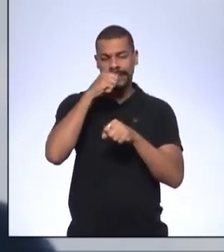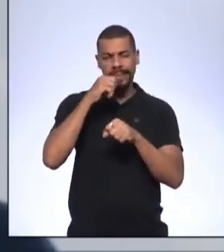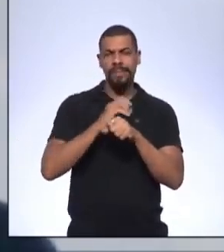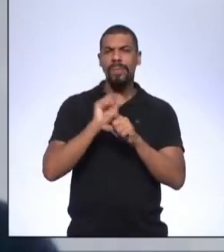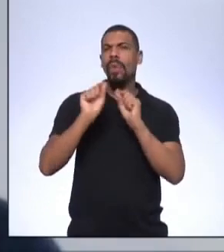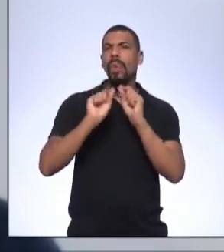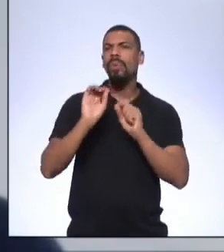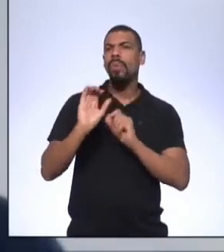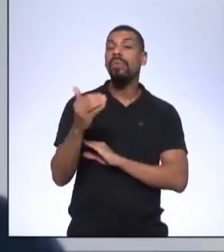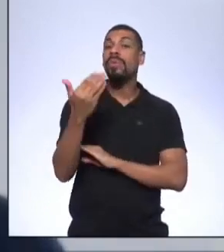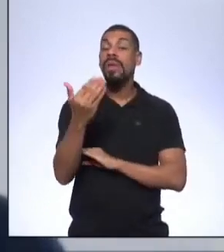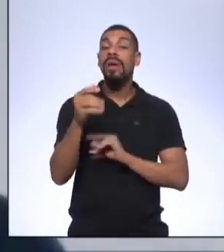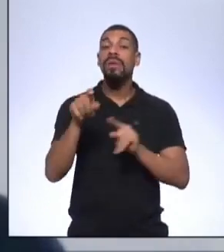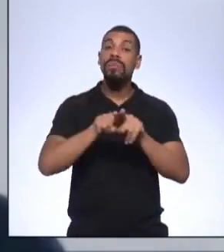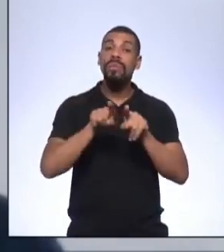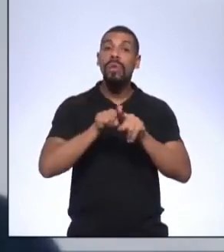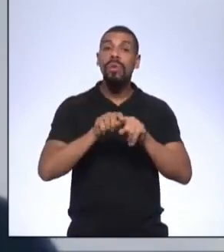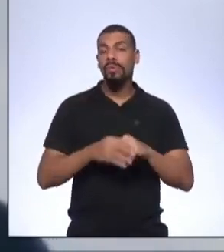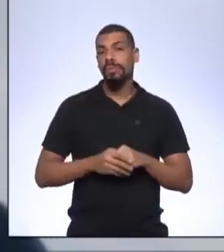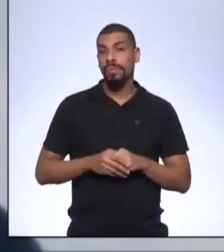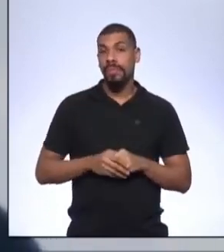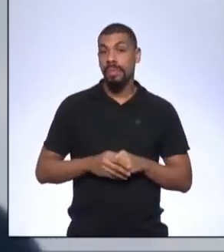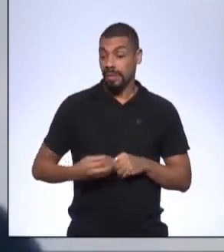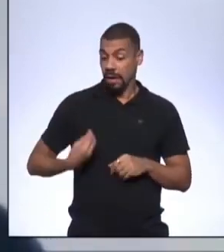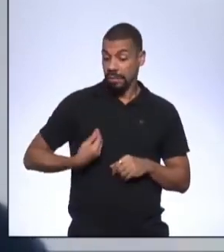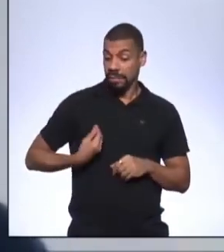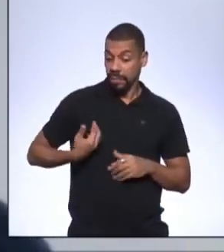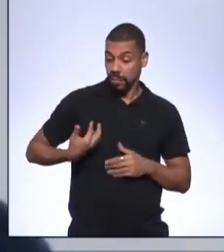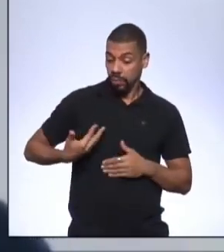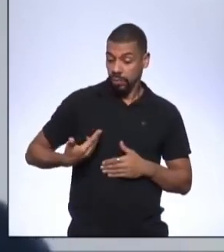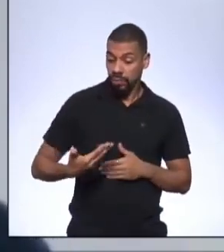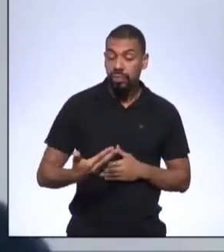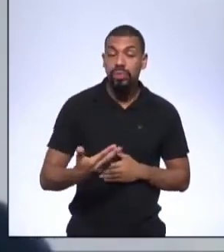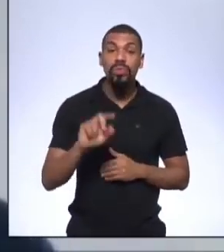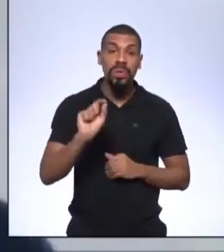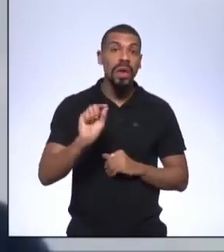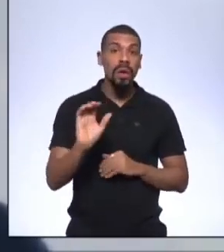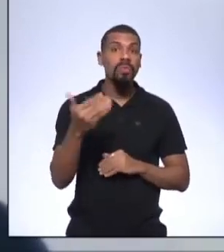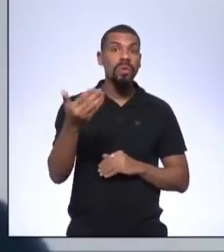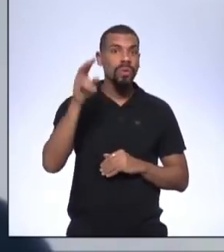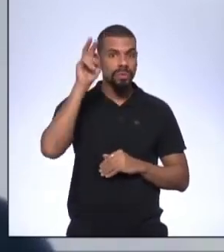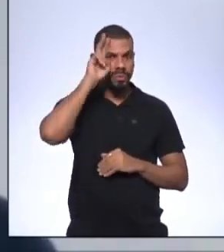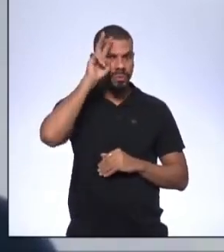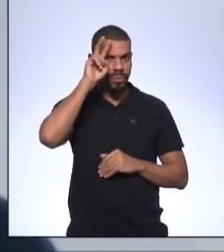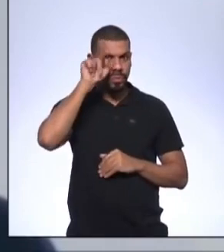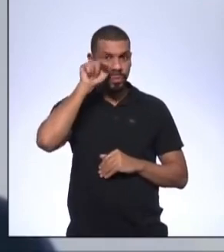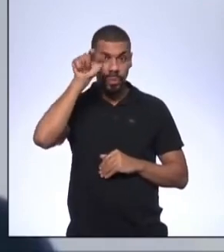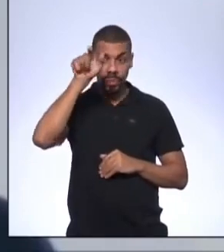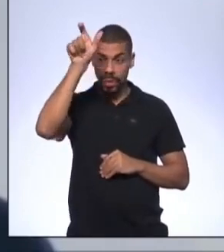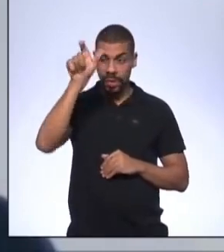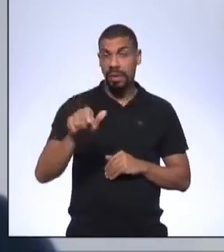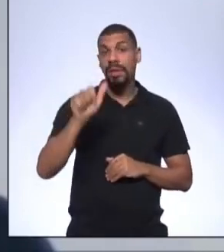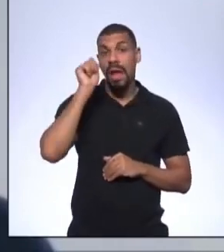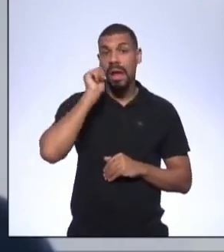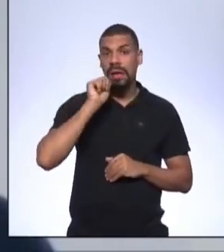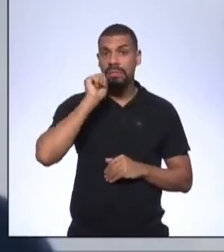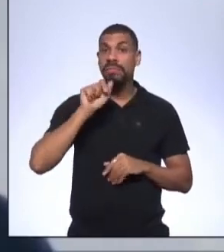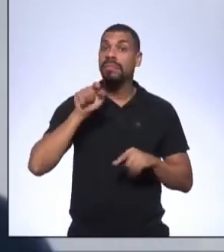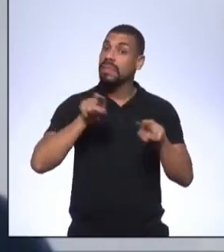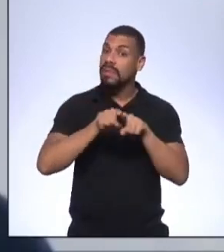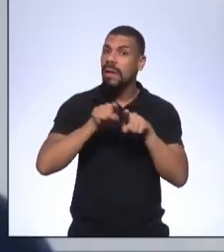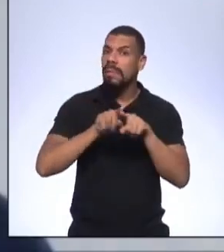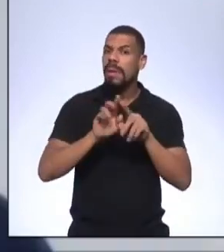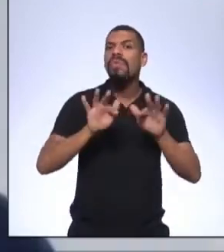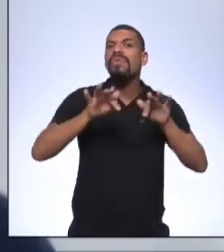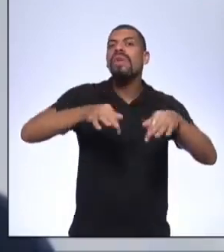o destino, né? Como que foi o desfecho da participação dela nesse conflito e o próprio desfecho também da Guerra